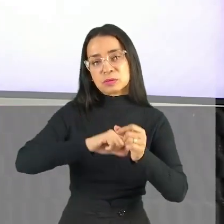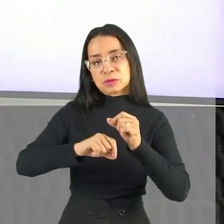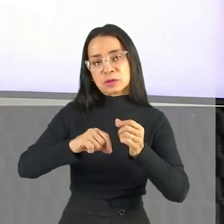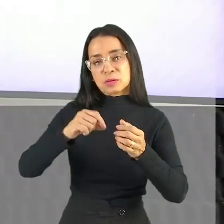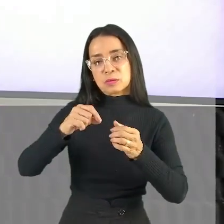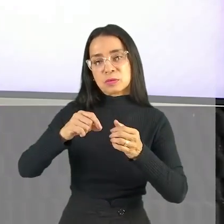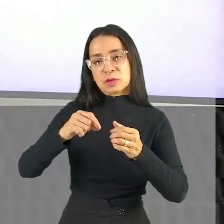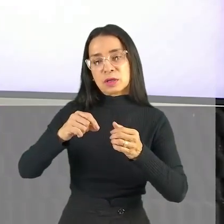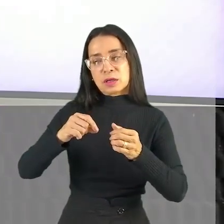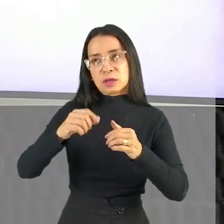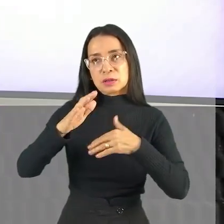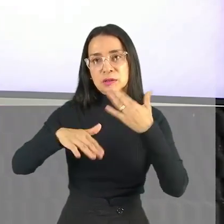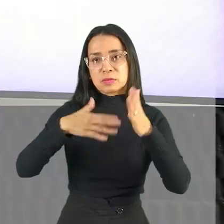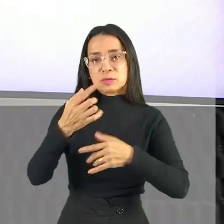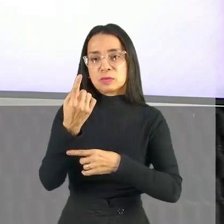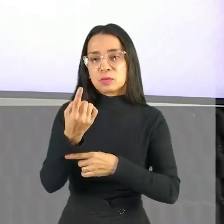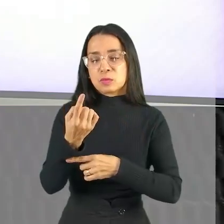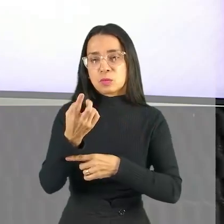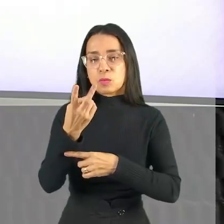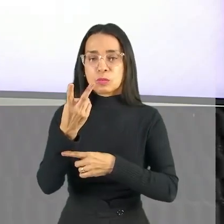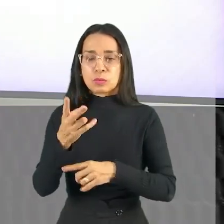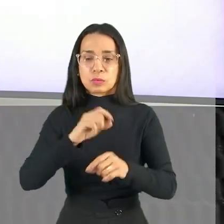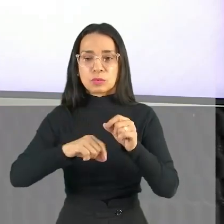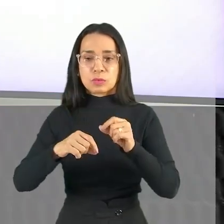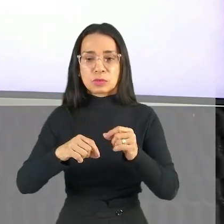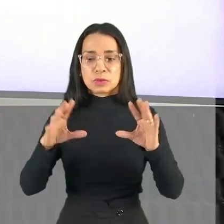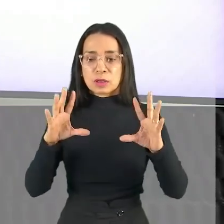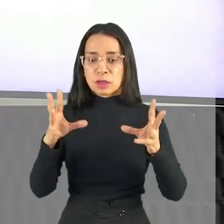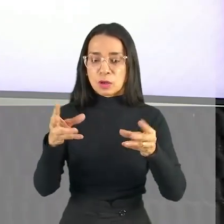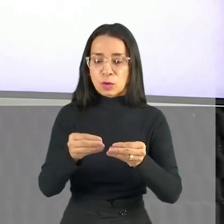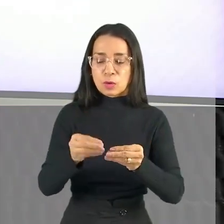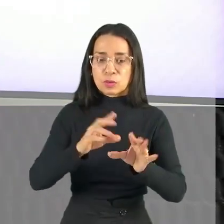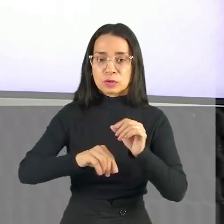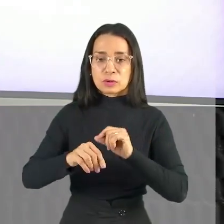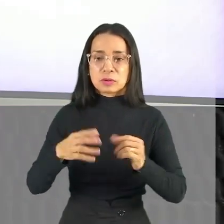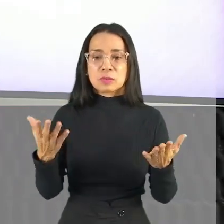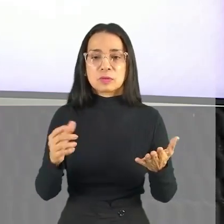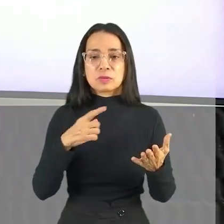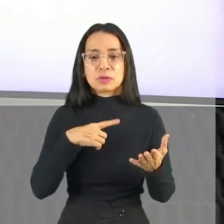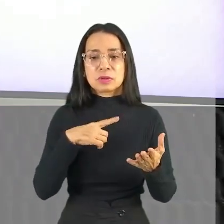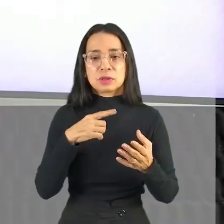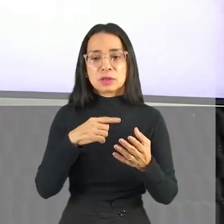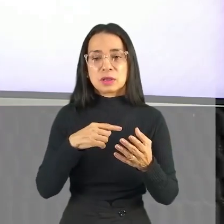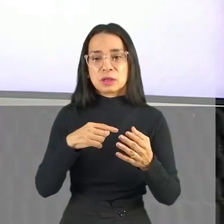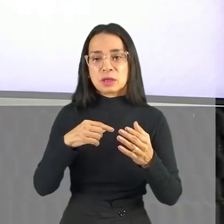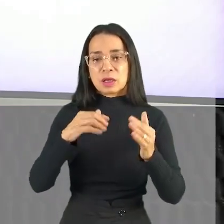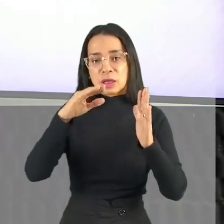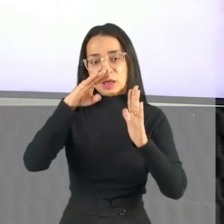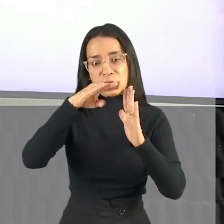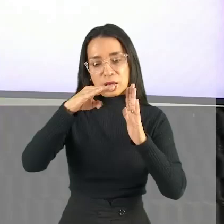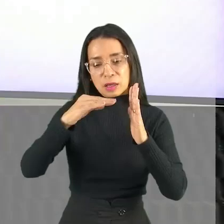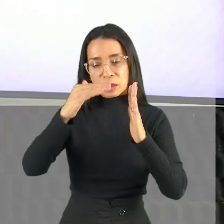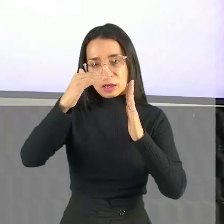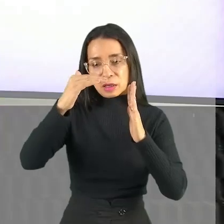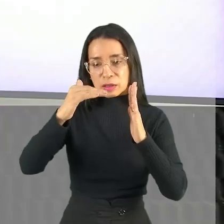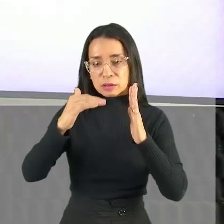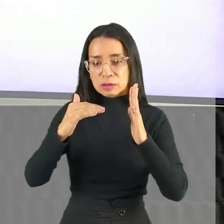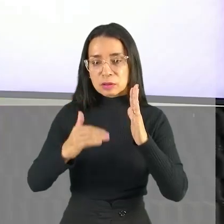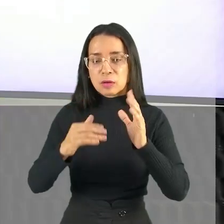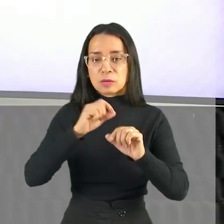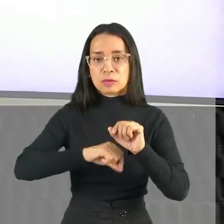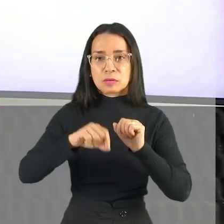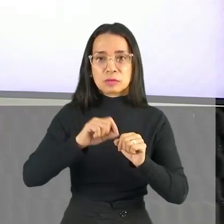1, desenvolvimento 2 e conclusão. E aí você coloca em tópicos aquilo que